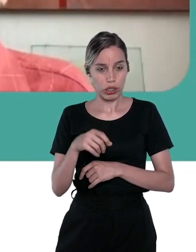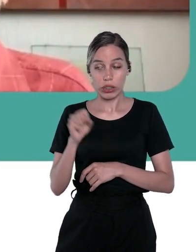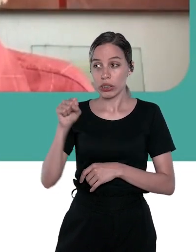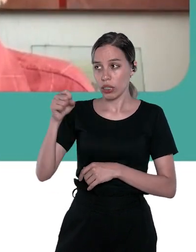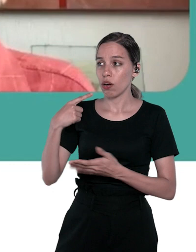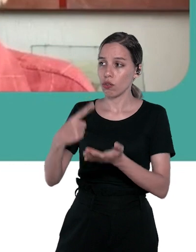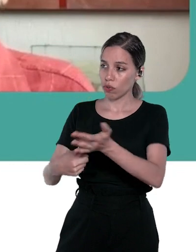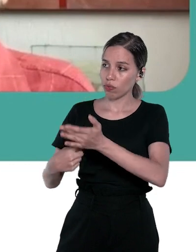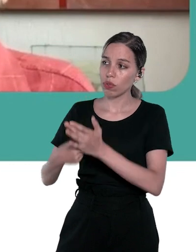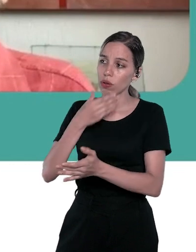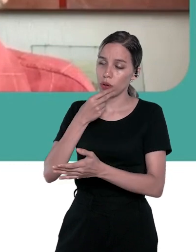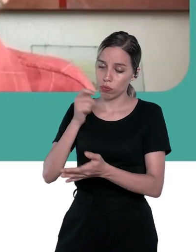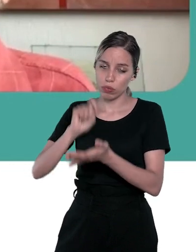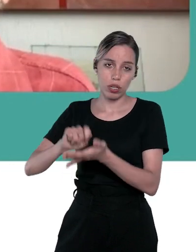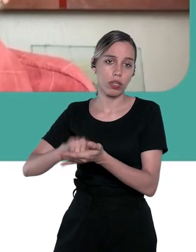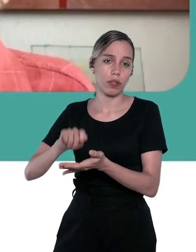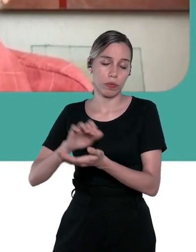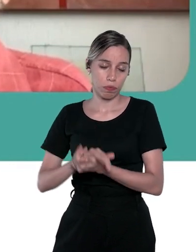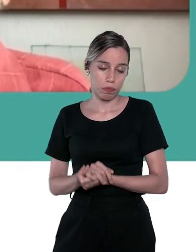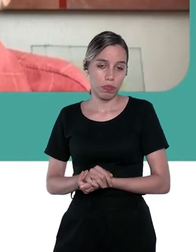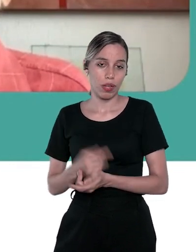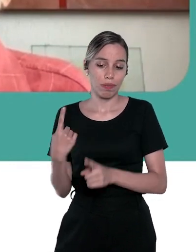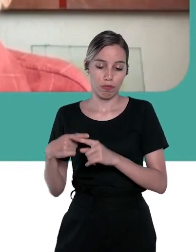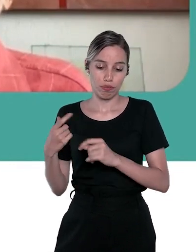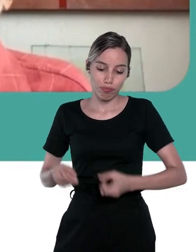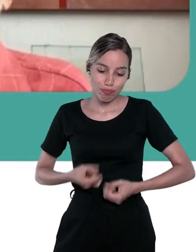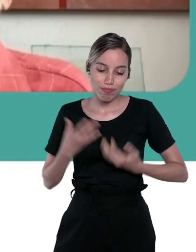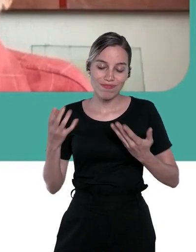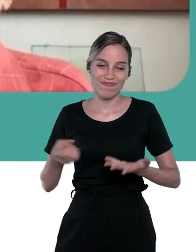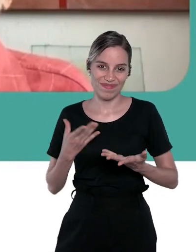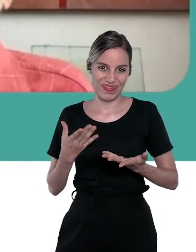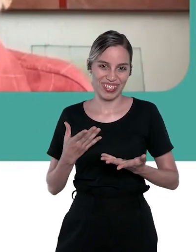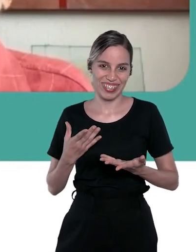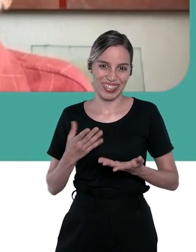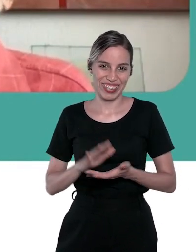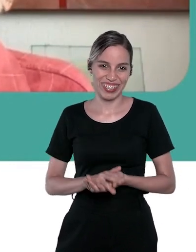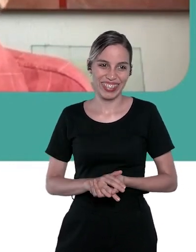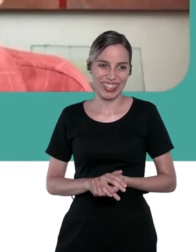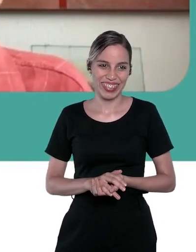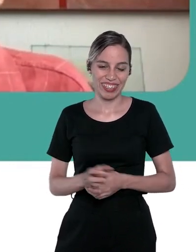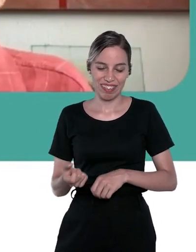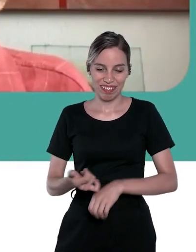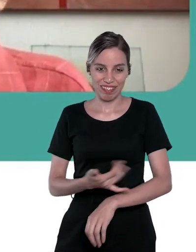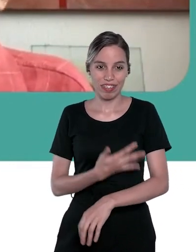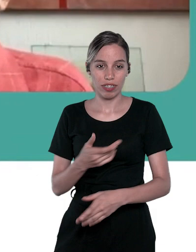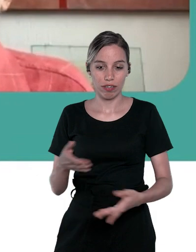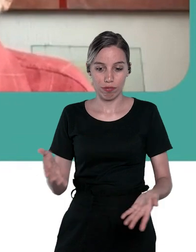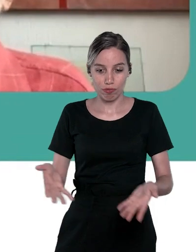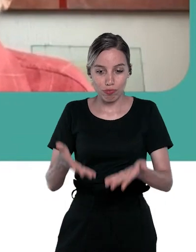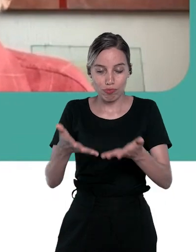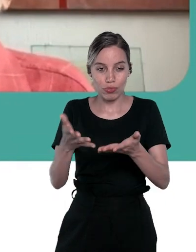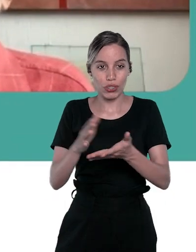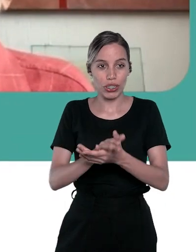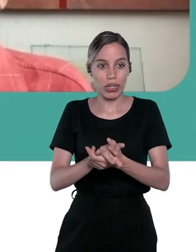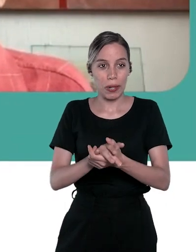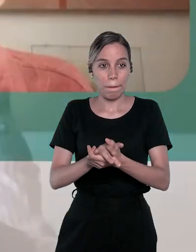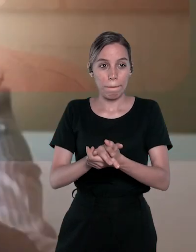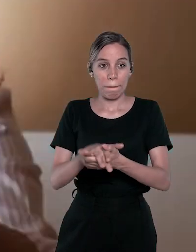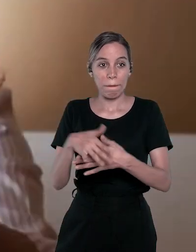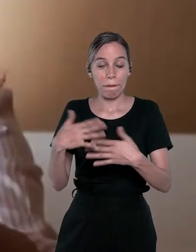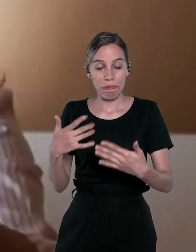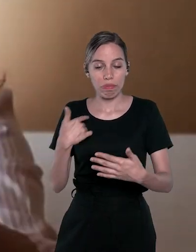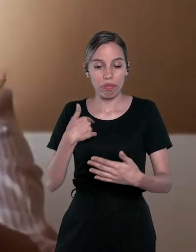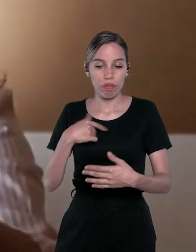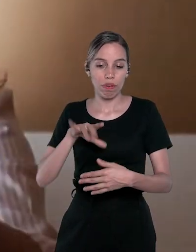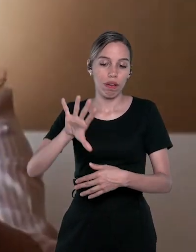seu inspirador também. Essas matérias saíram ao longo de alguns anos no jornal, até que eu